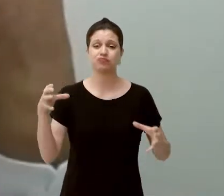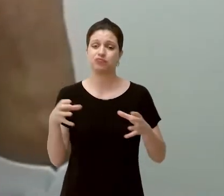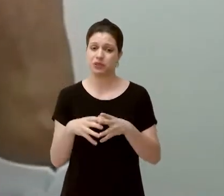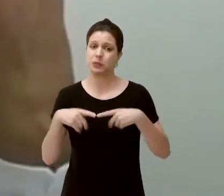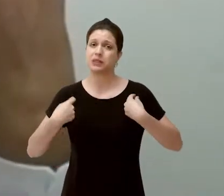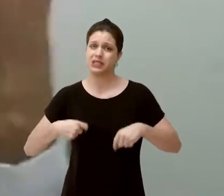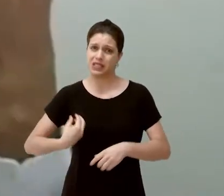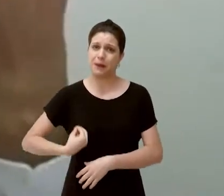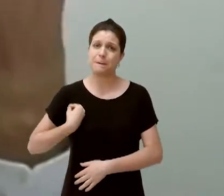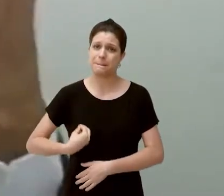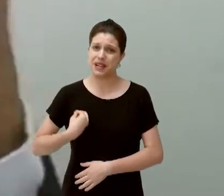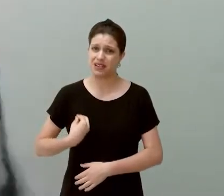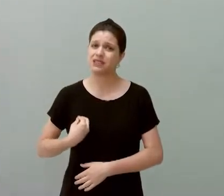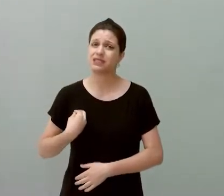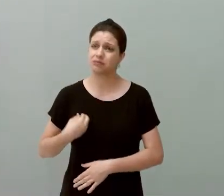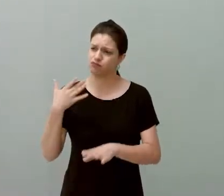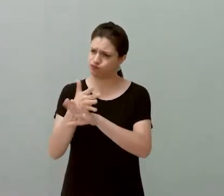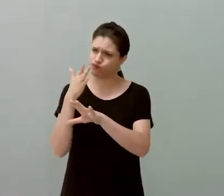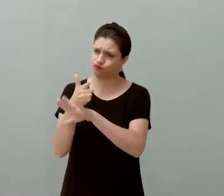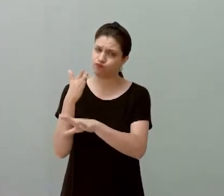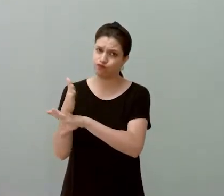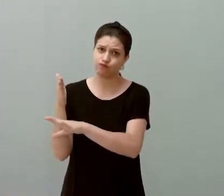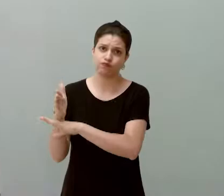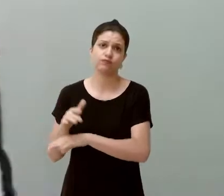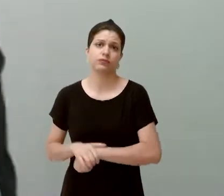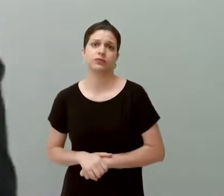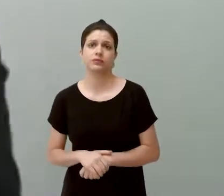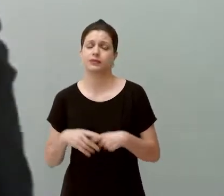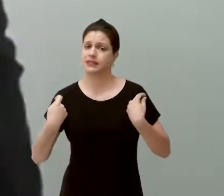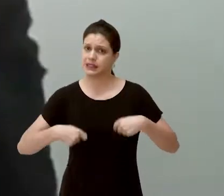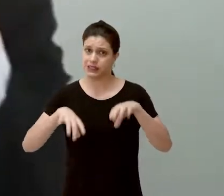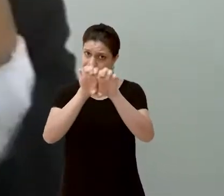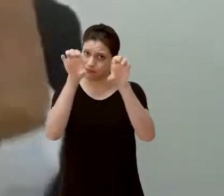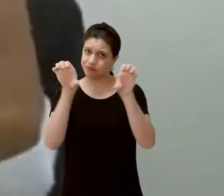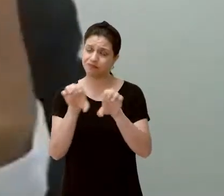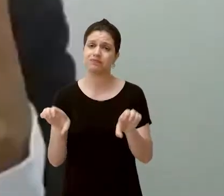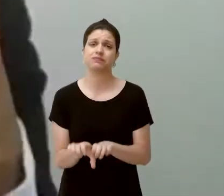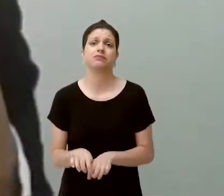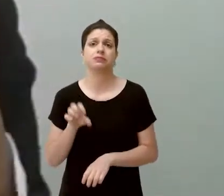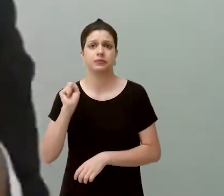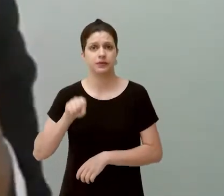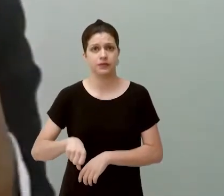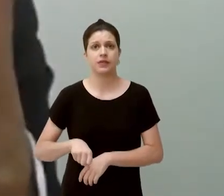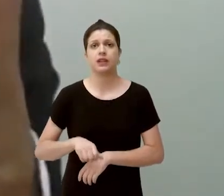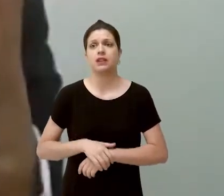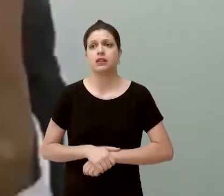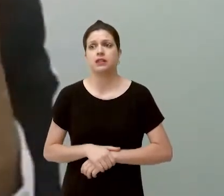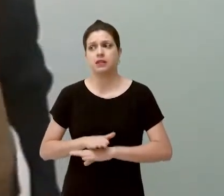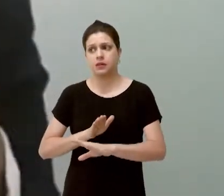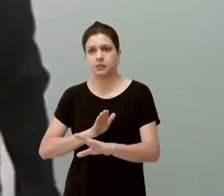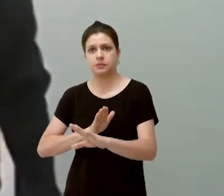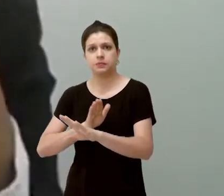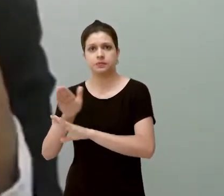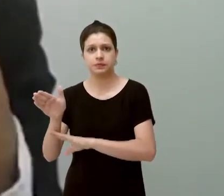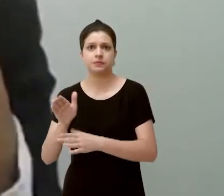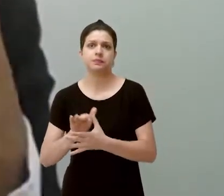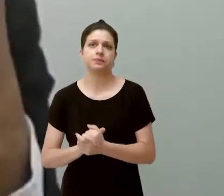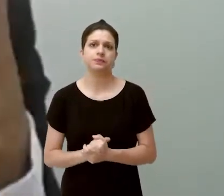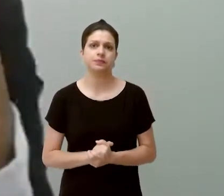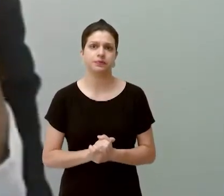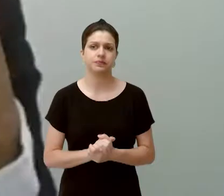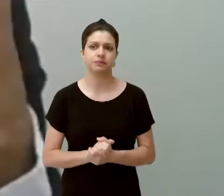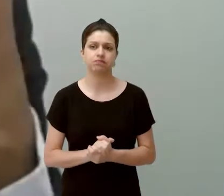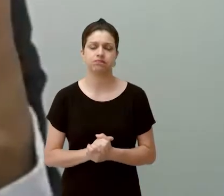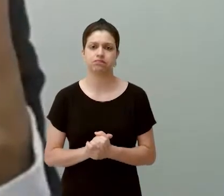Exército Brasileiro precisa ter uma participação maior, precisa colocar em toda a sua estrutura, toda a sua estrutura bélica,